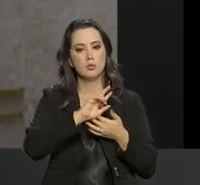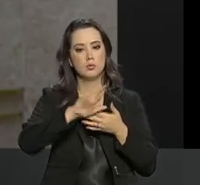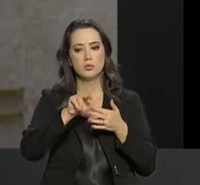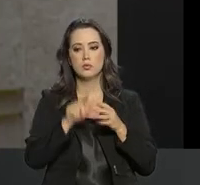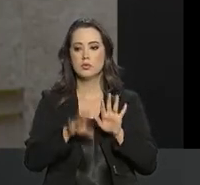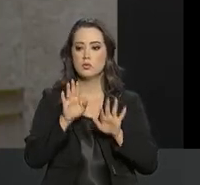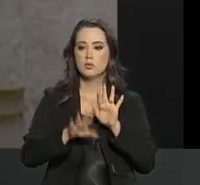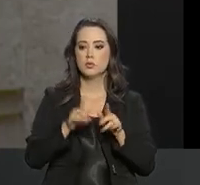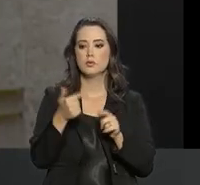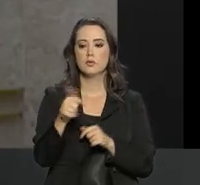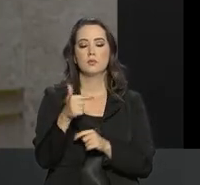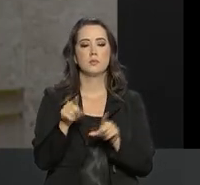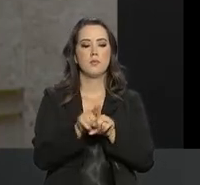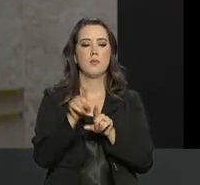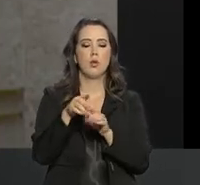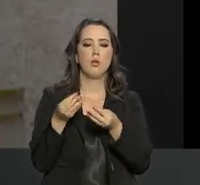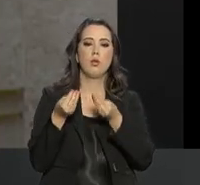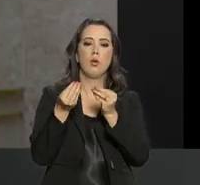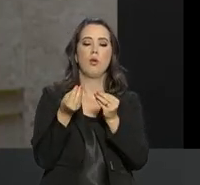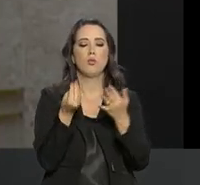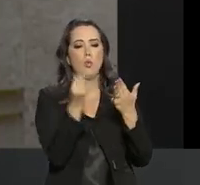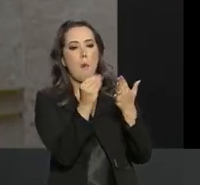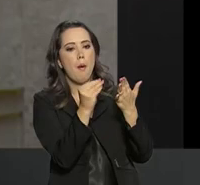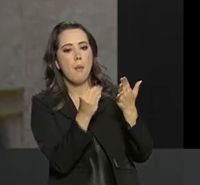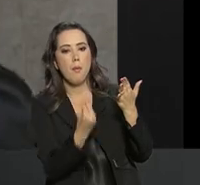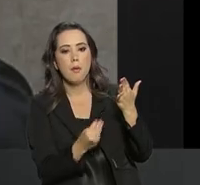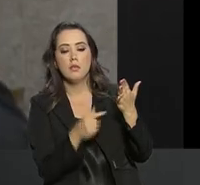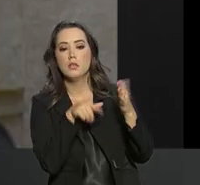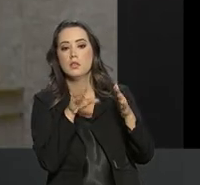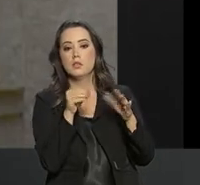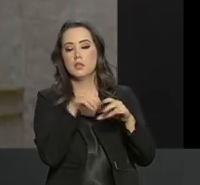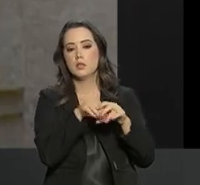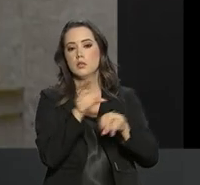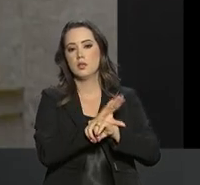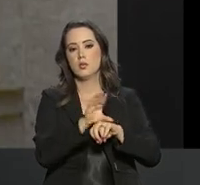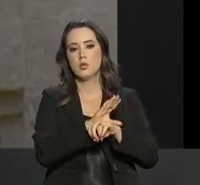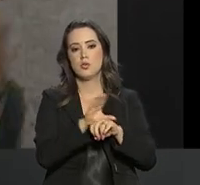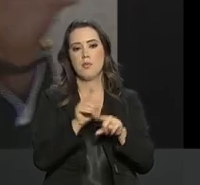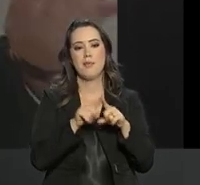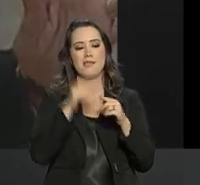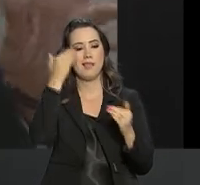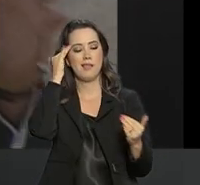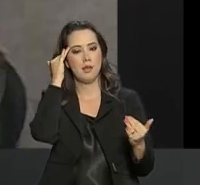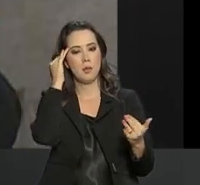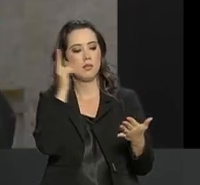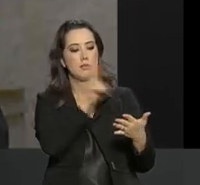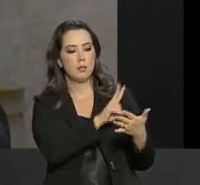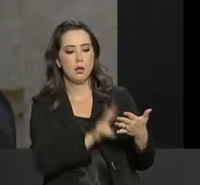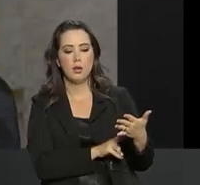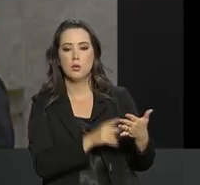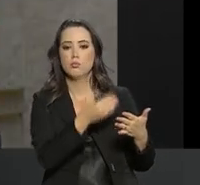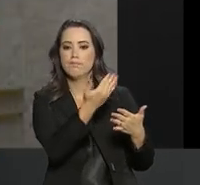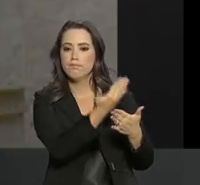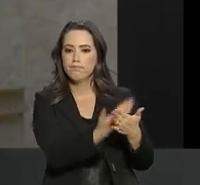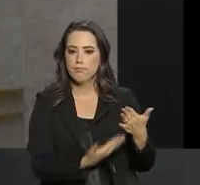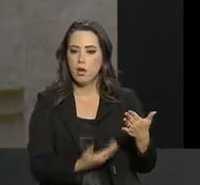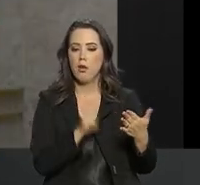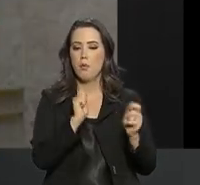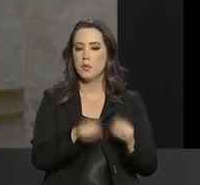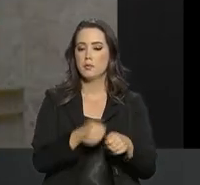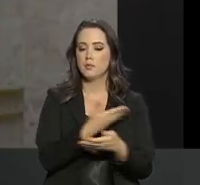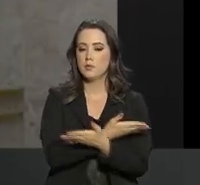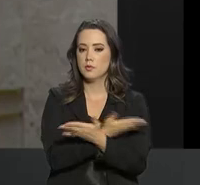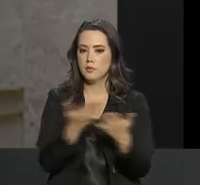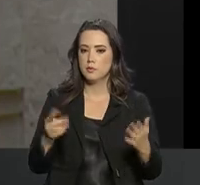estejam literalmente colocadas no texto constitucional, mas a interpretação sistêmica do texto permitiu que os senhores e as senhoras